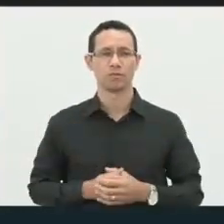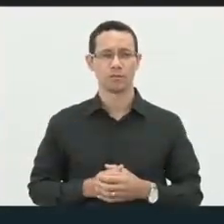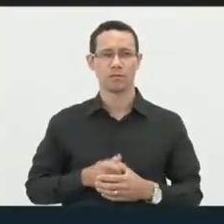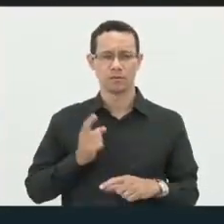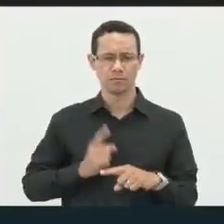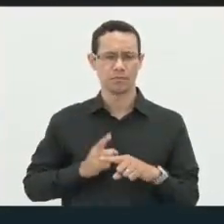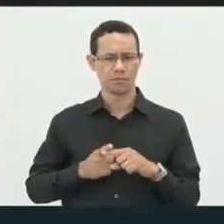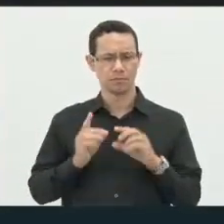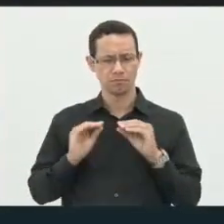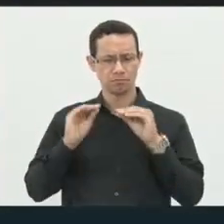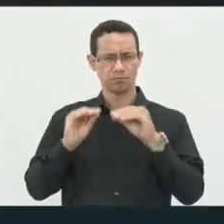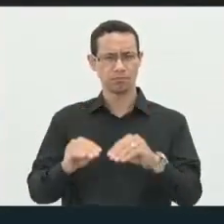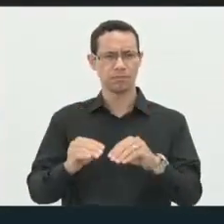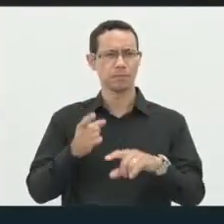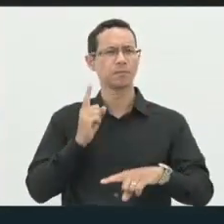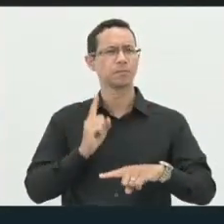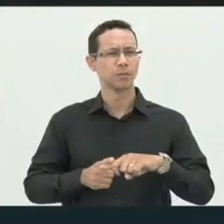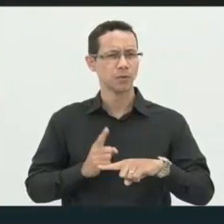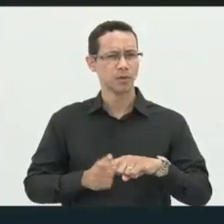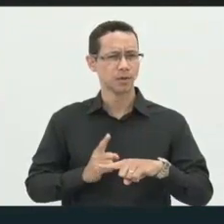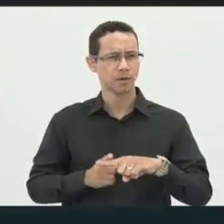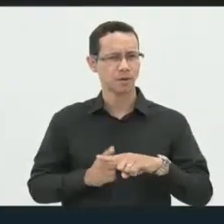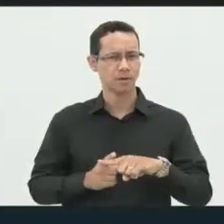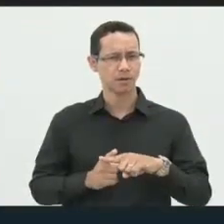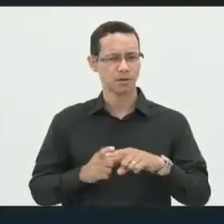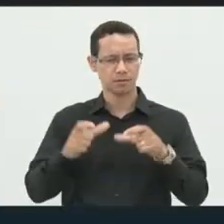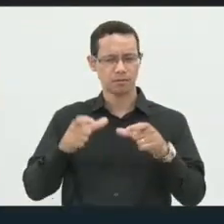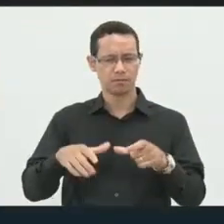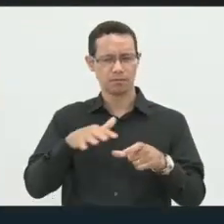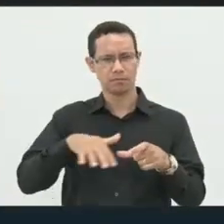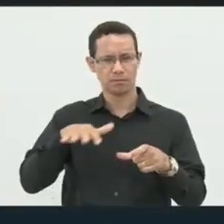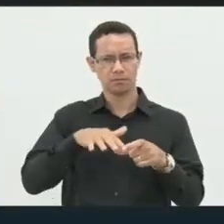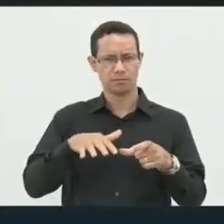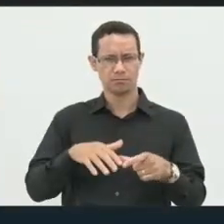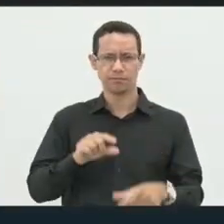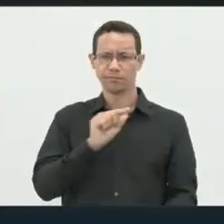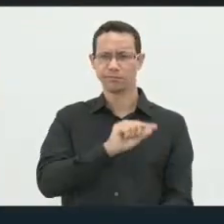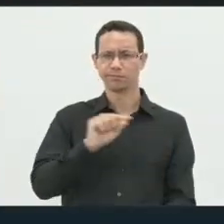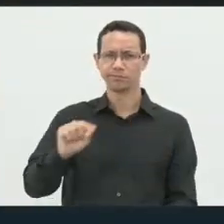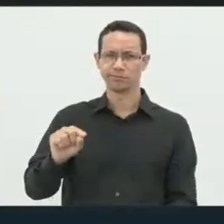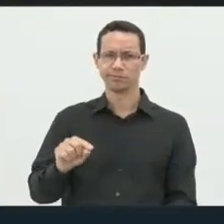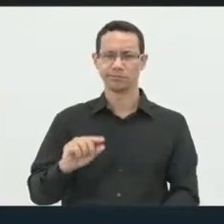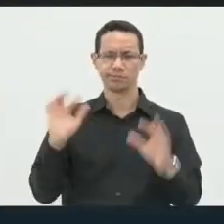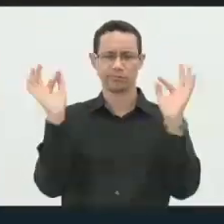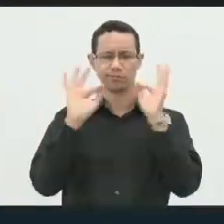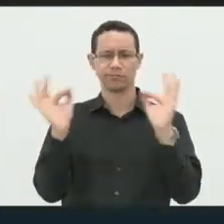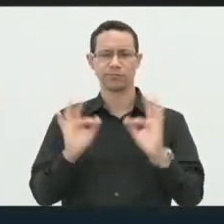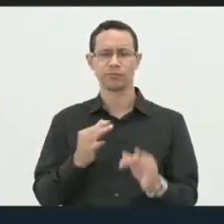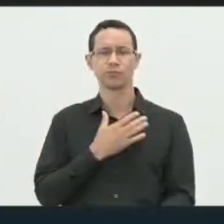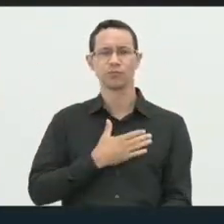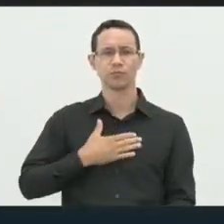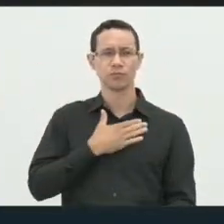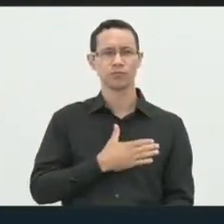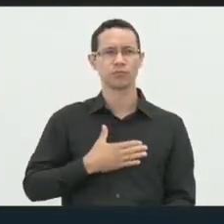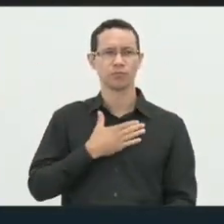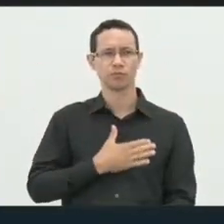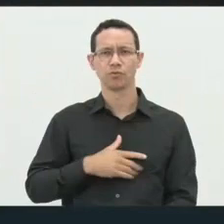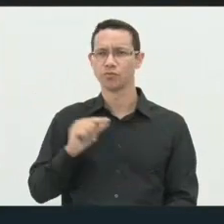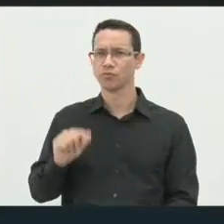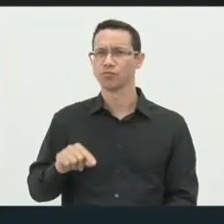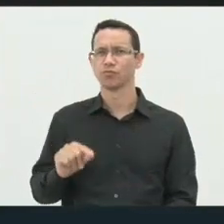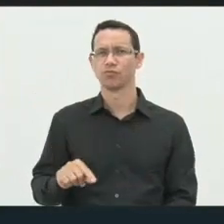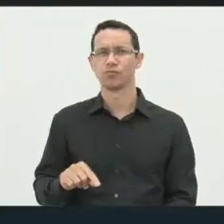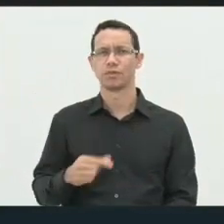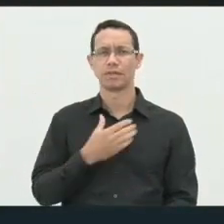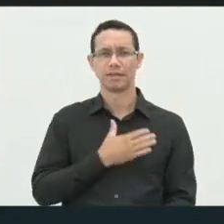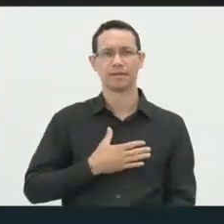em um lugar como aquele eu acho que alguém ficou muito feliz com esse contrato na verdade eu acho que alguém tá muito feliz com